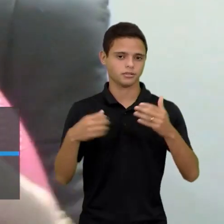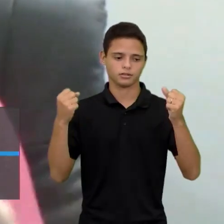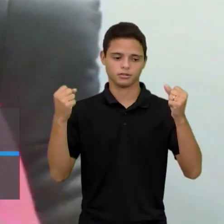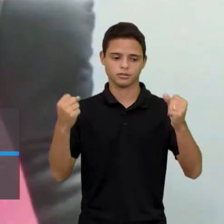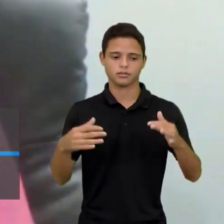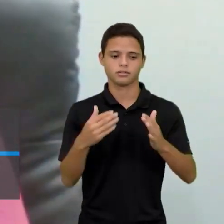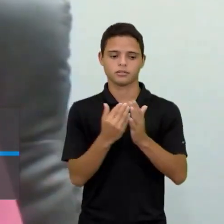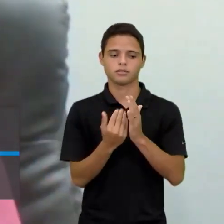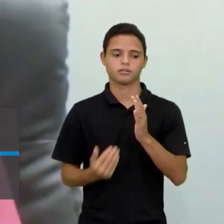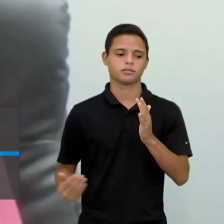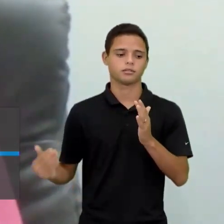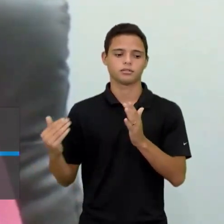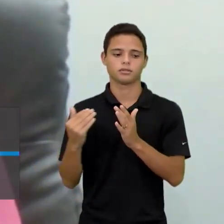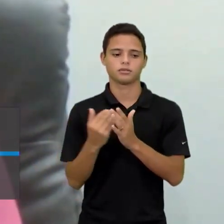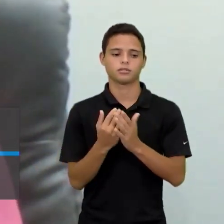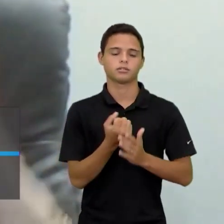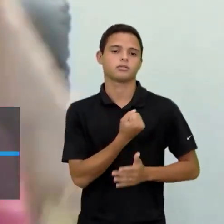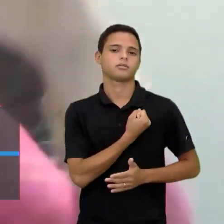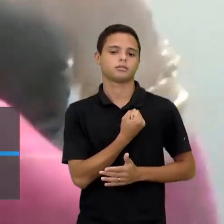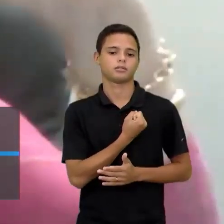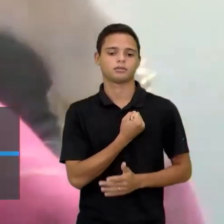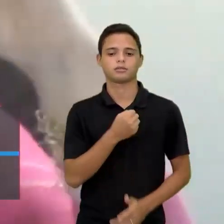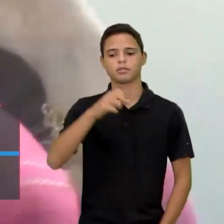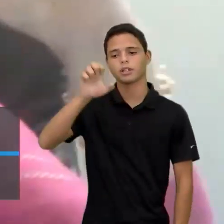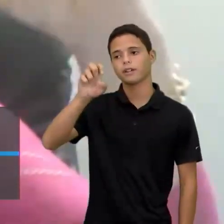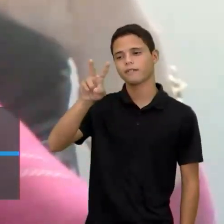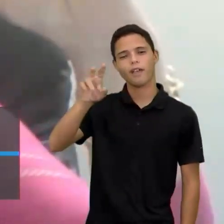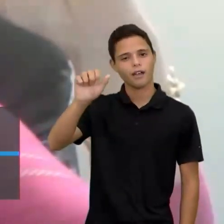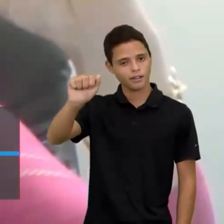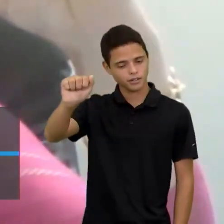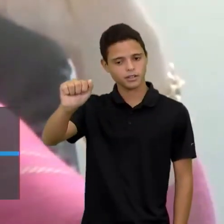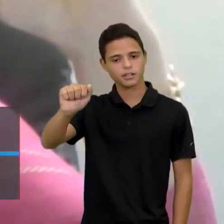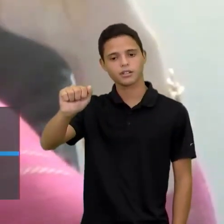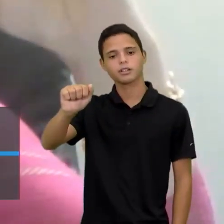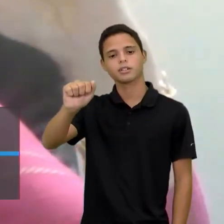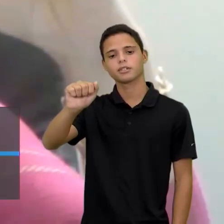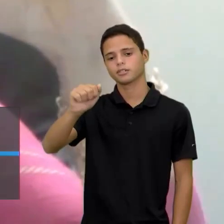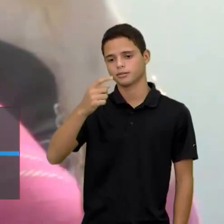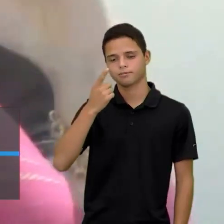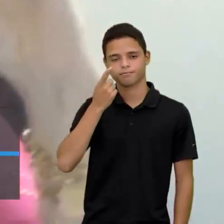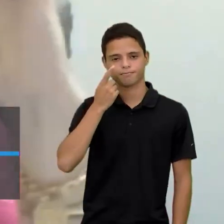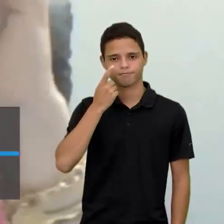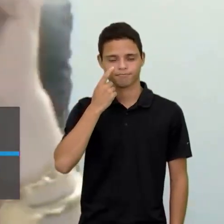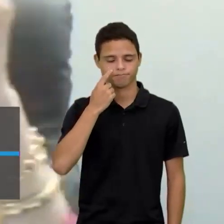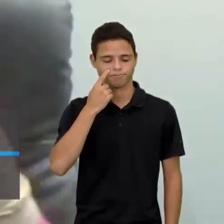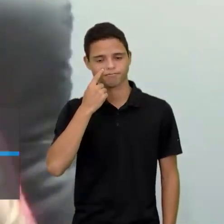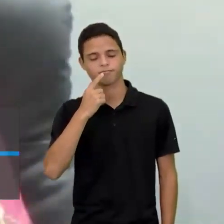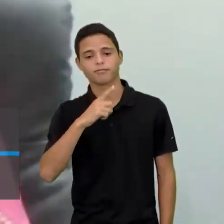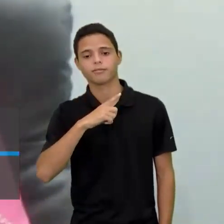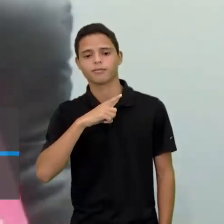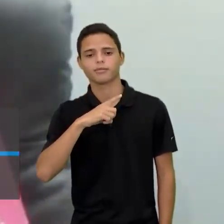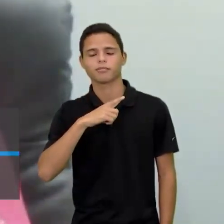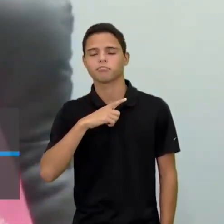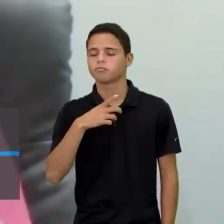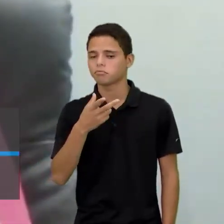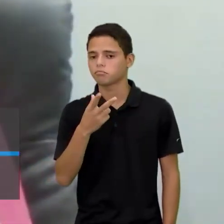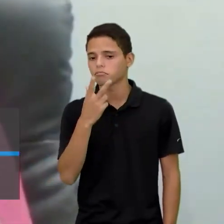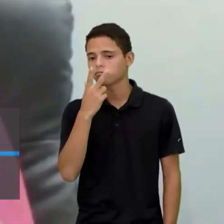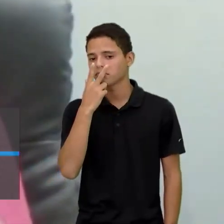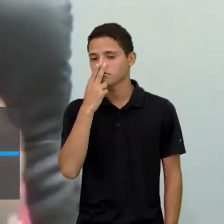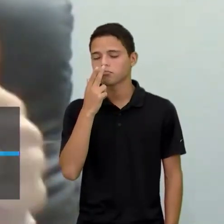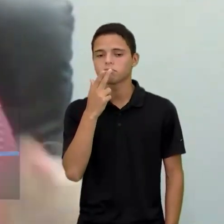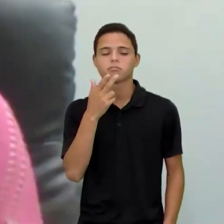isso. No número em EVA, que é o número propriamente dito, né? E ele vai contar com os